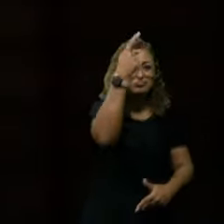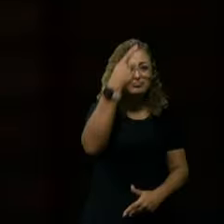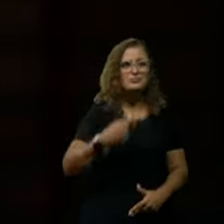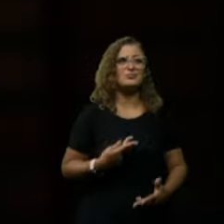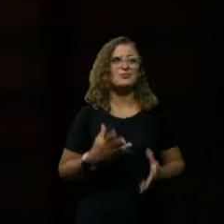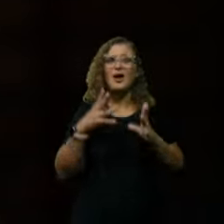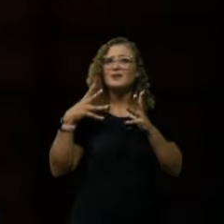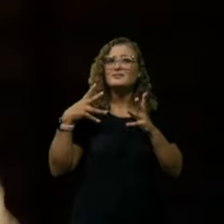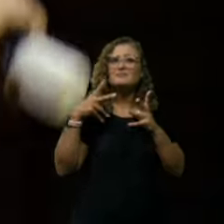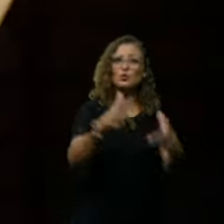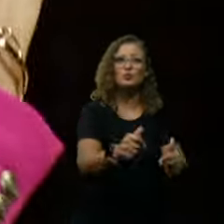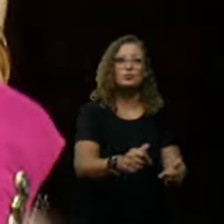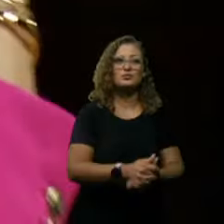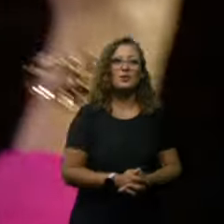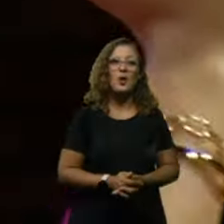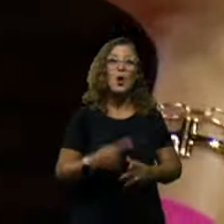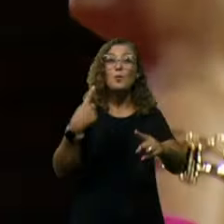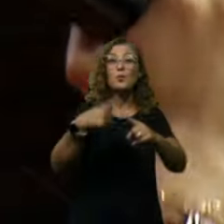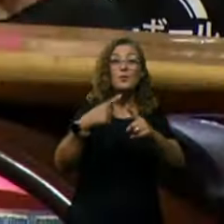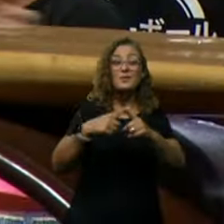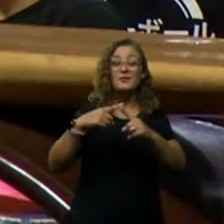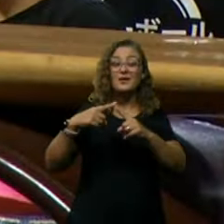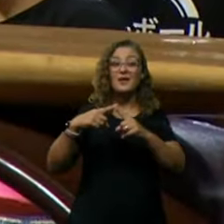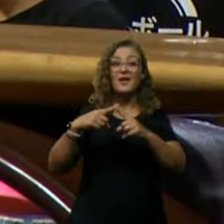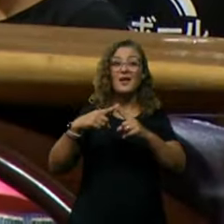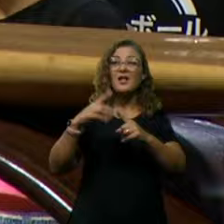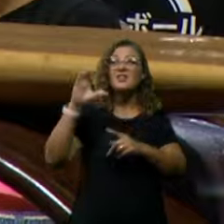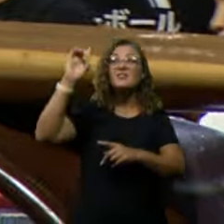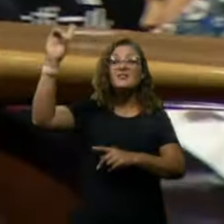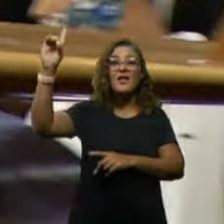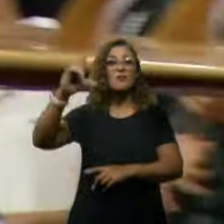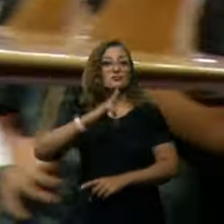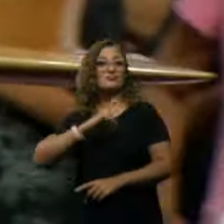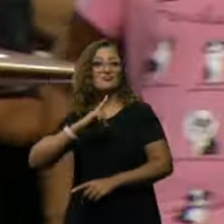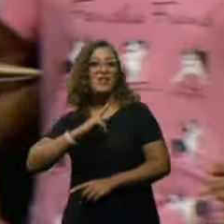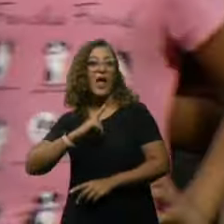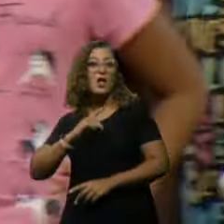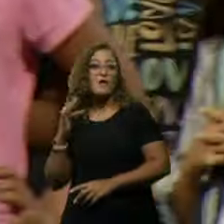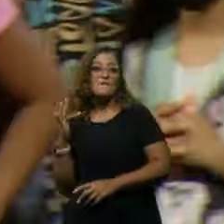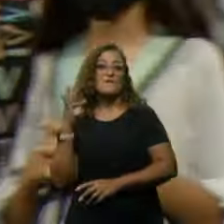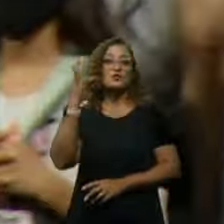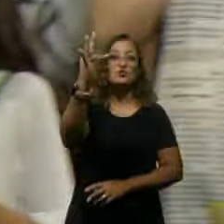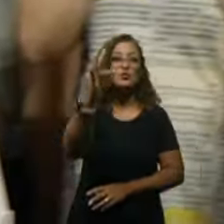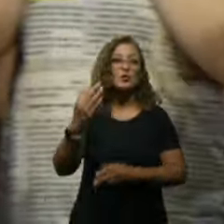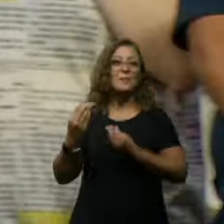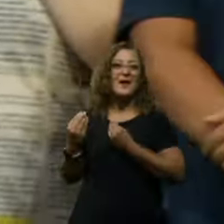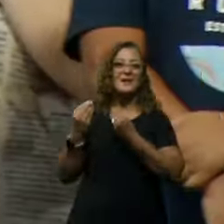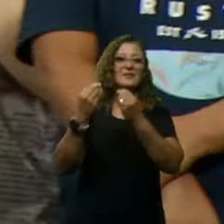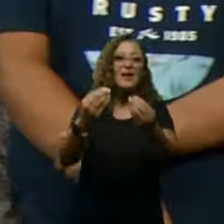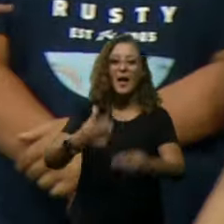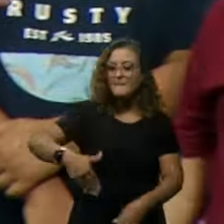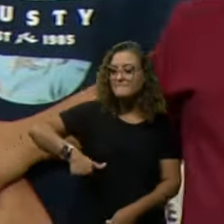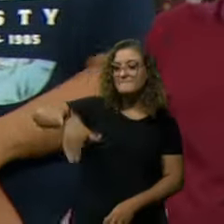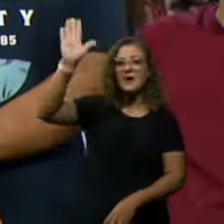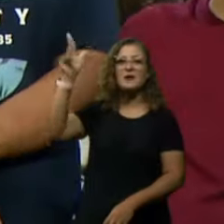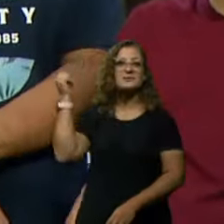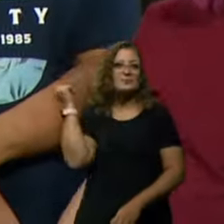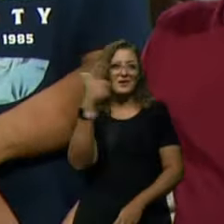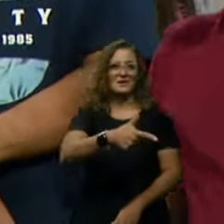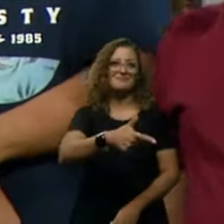que Deus tem para te dar é maior do que o que Você renunciou porque Qual que é a nossa visão pastores